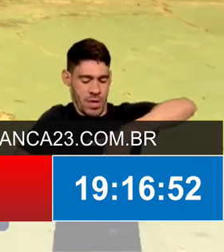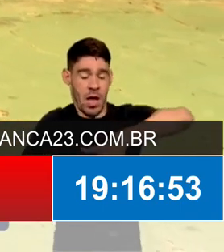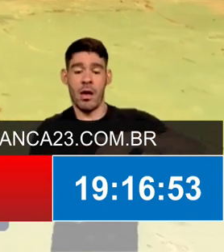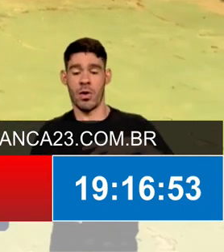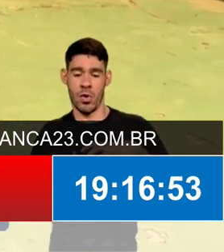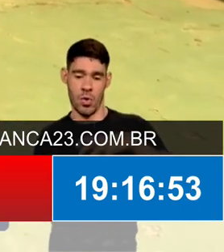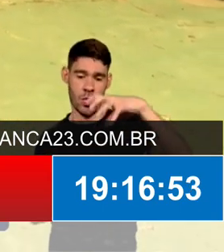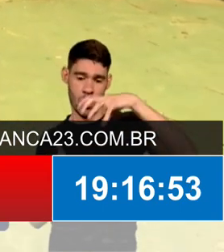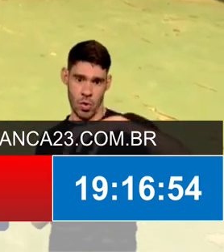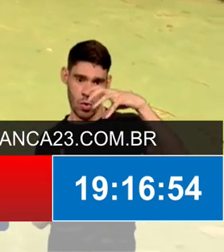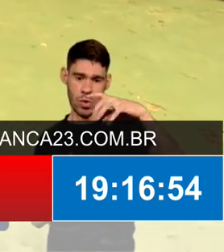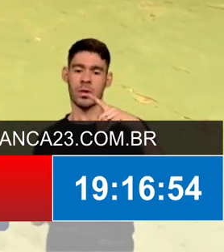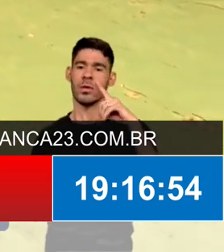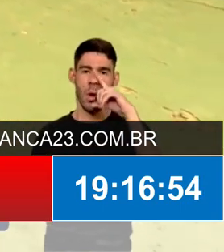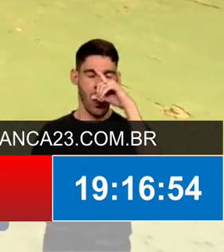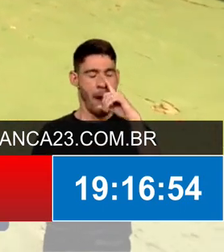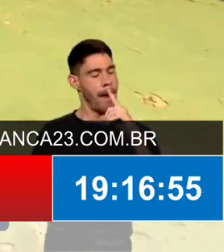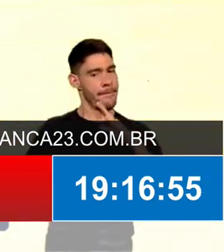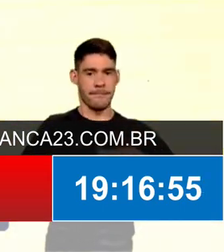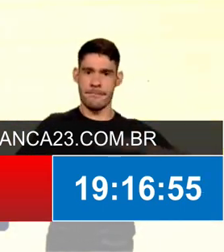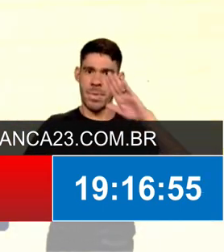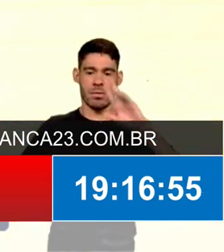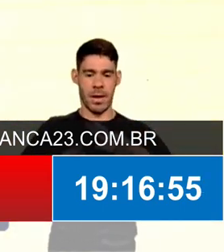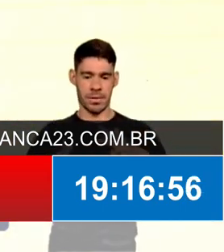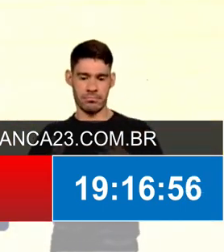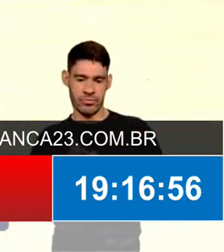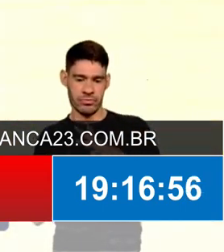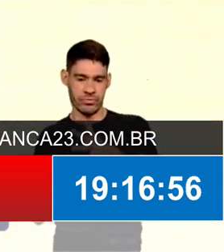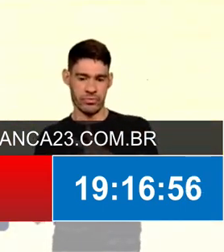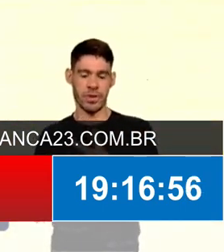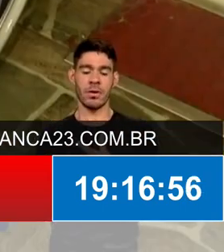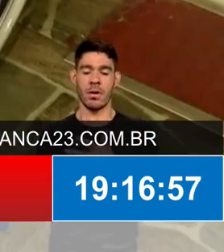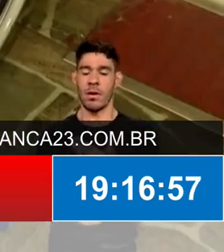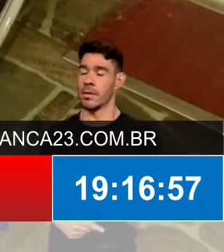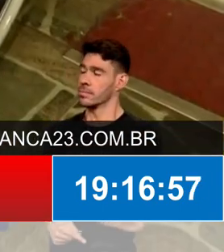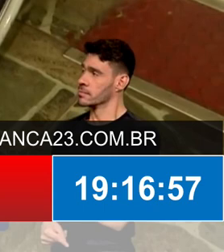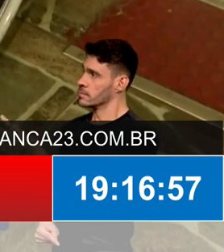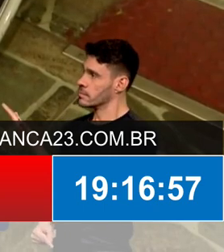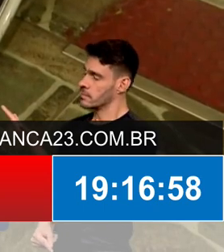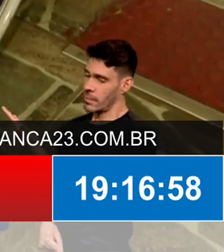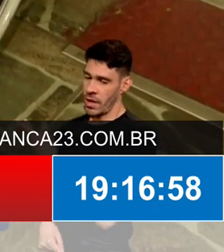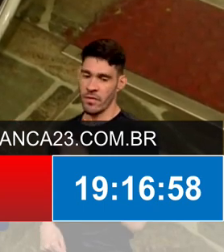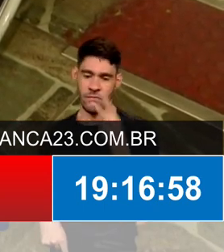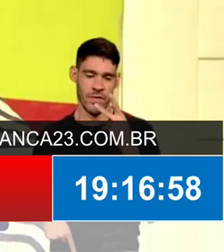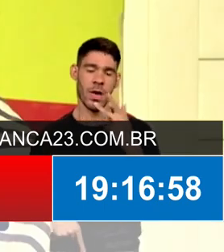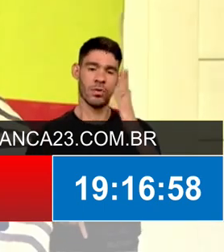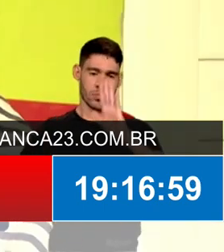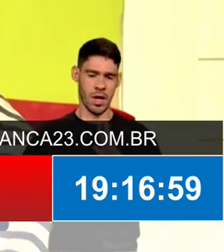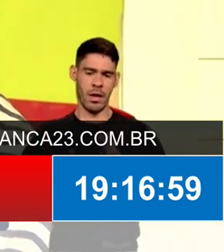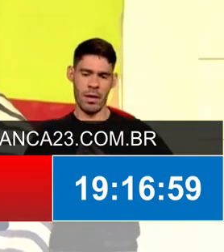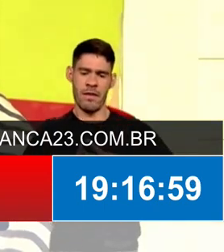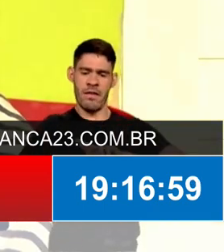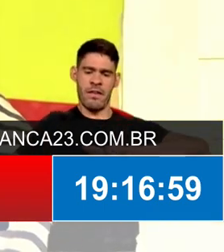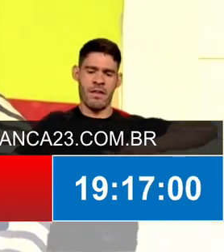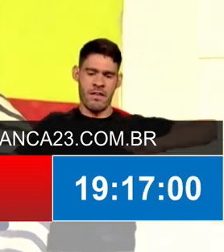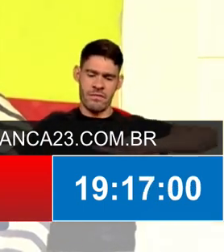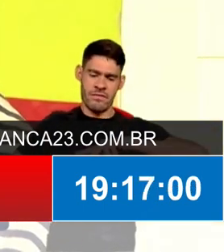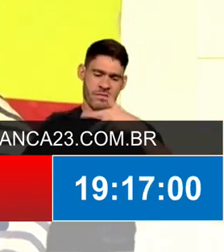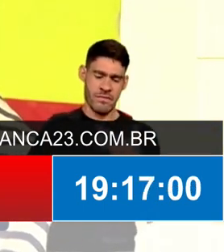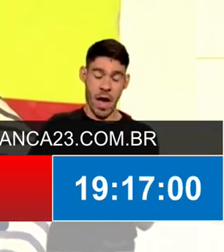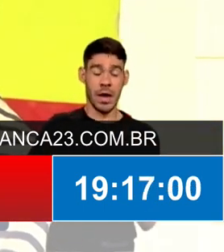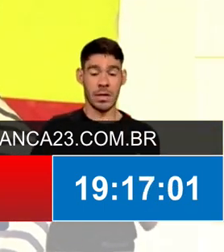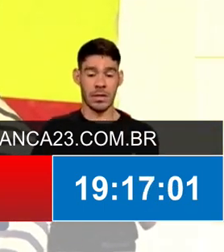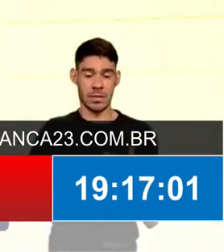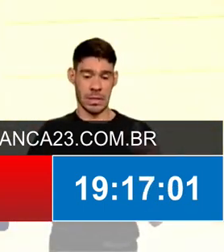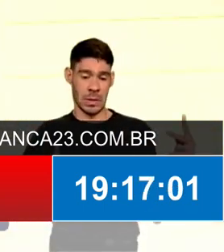ele acaba tendo um risco maior de queda. Dona Maria das Neves disse que já tomou várias quedas. Em uma delas, machucou